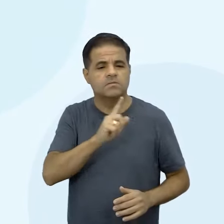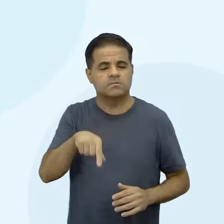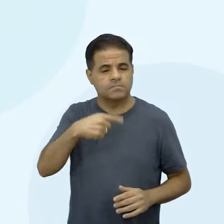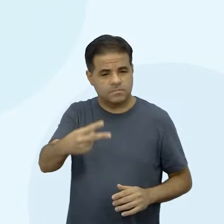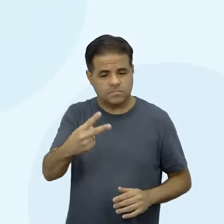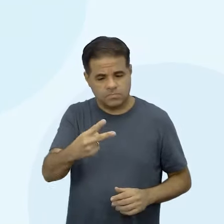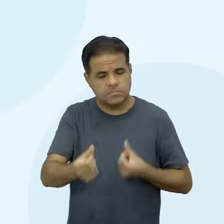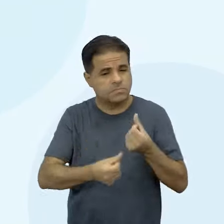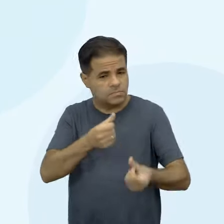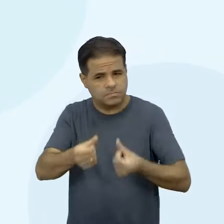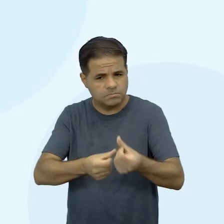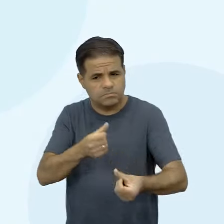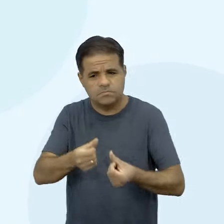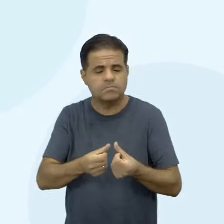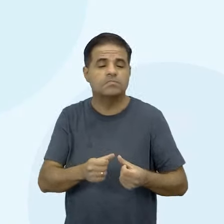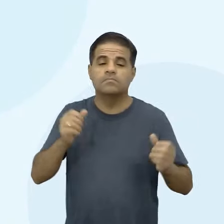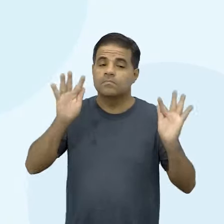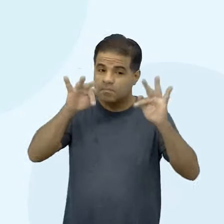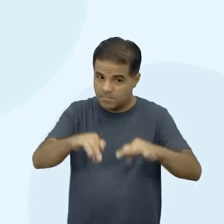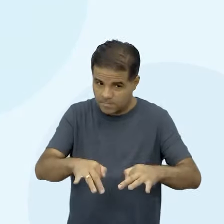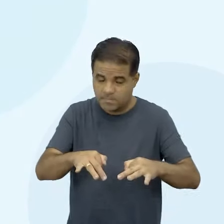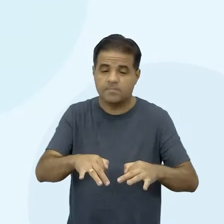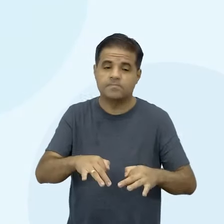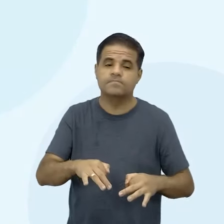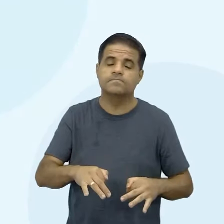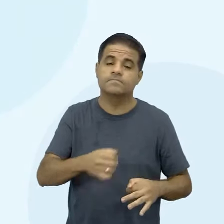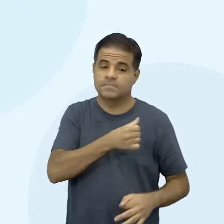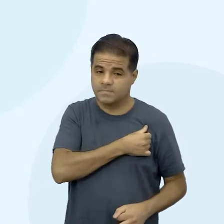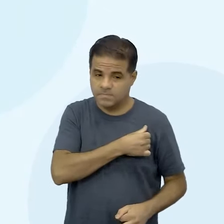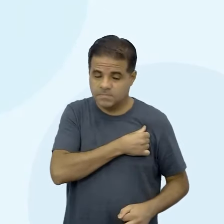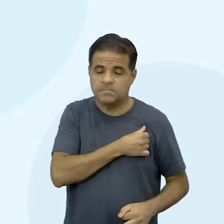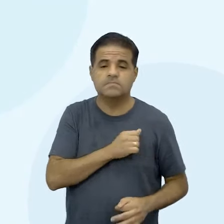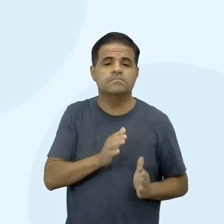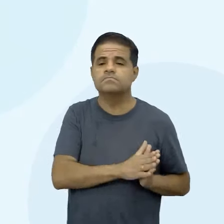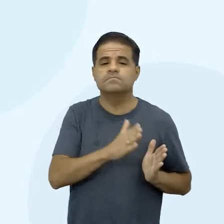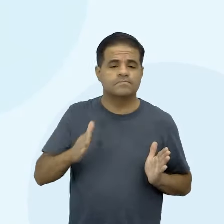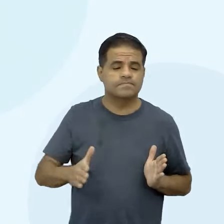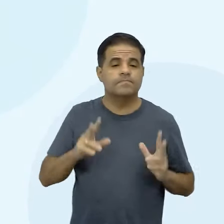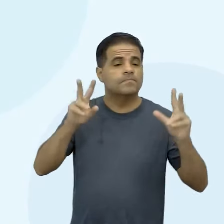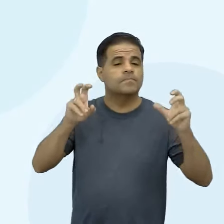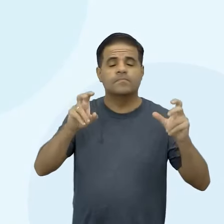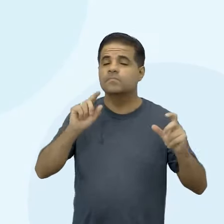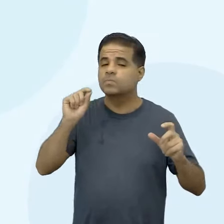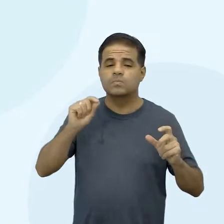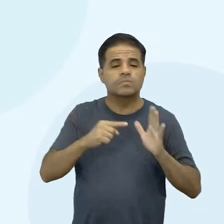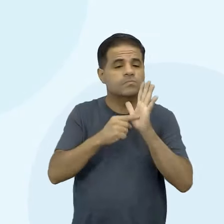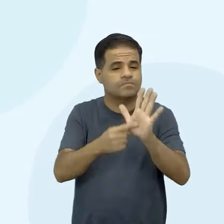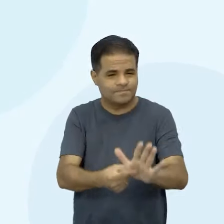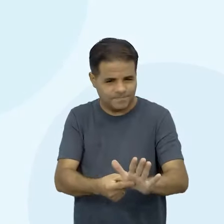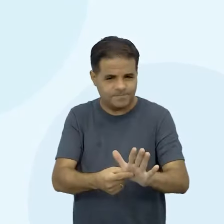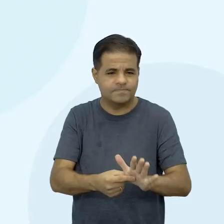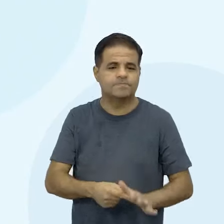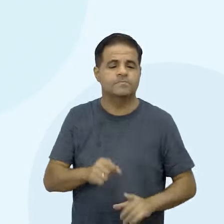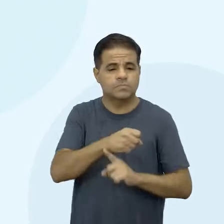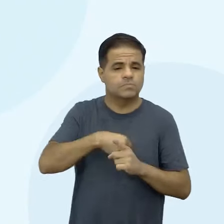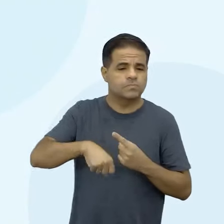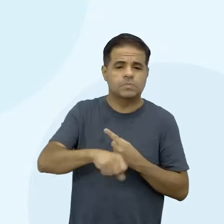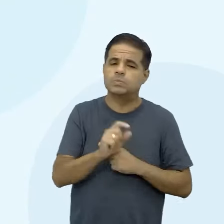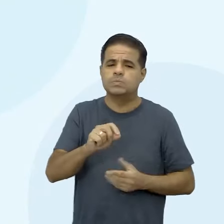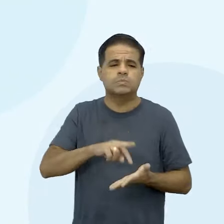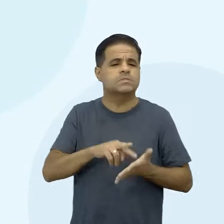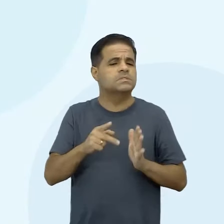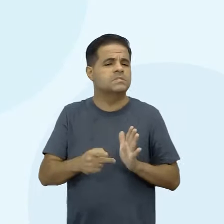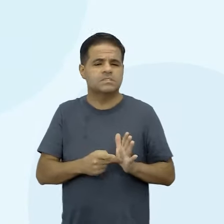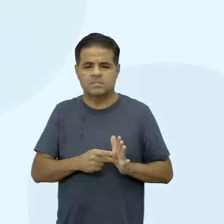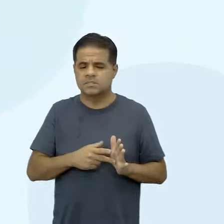segundo semestre. E para finalizar a sexta unidade curricular, cujo título é Indicadores Sociais, o que é